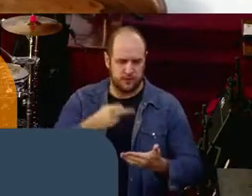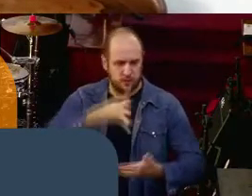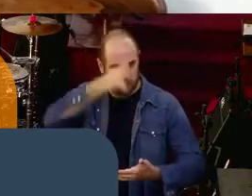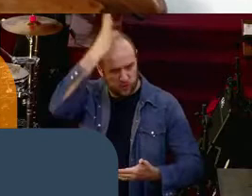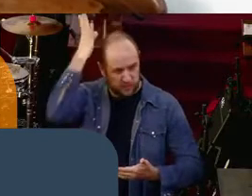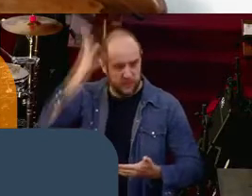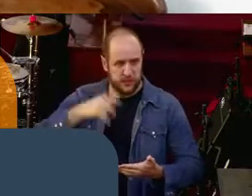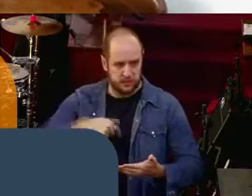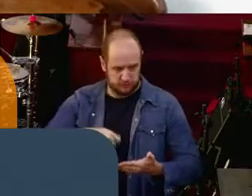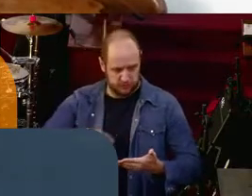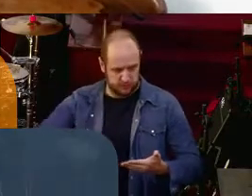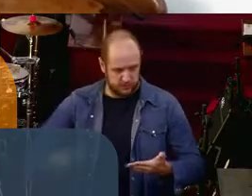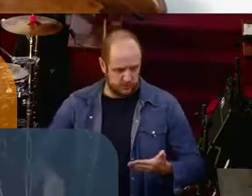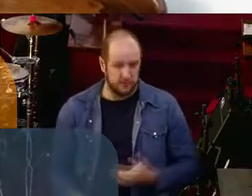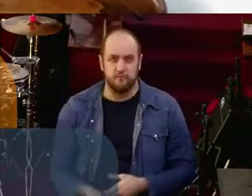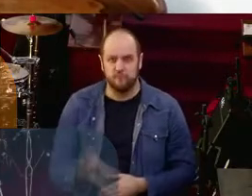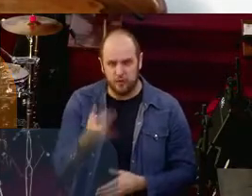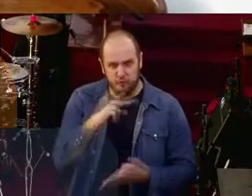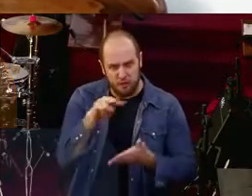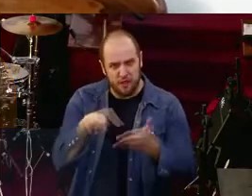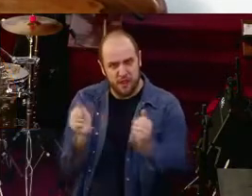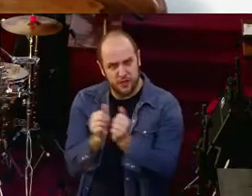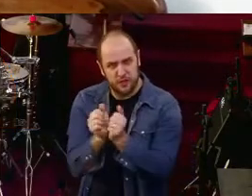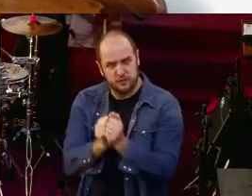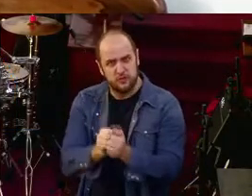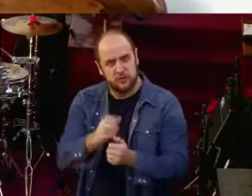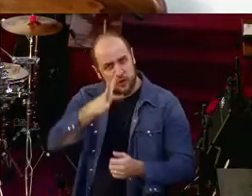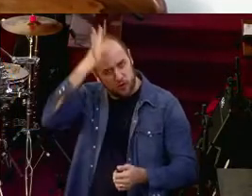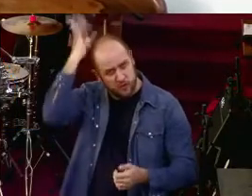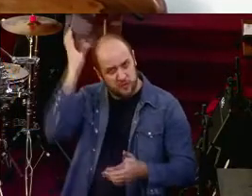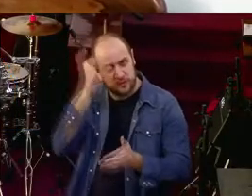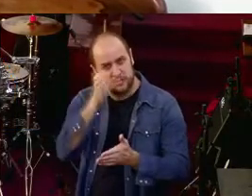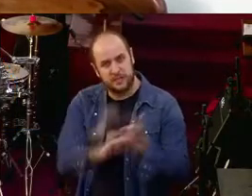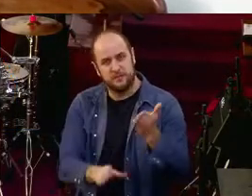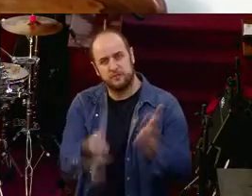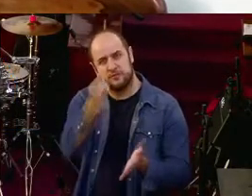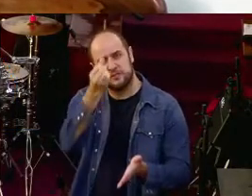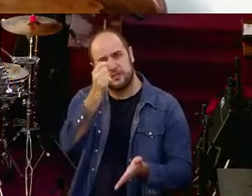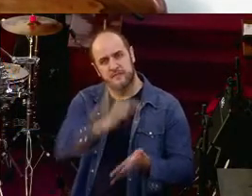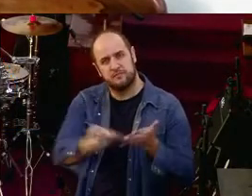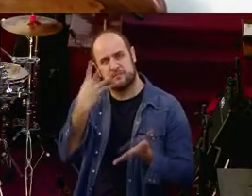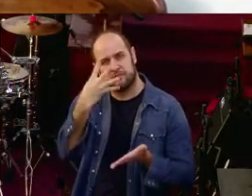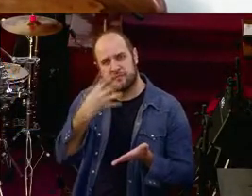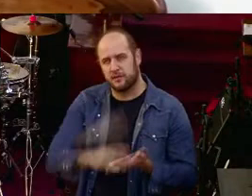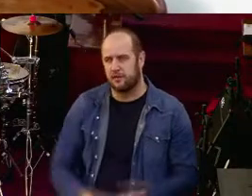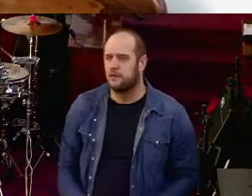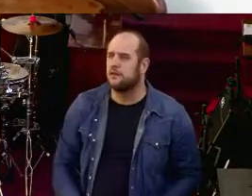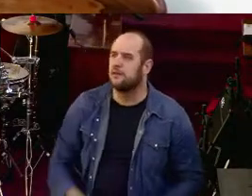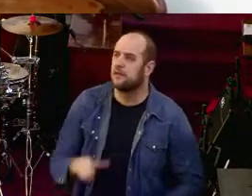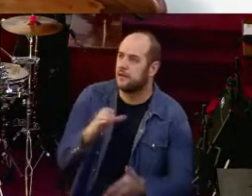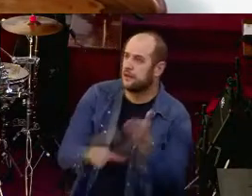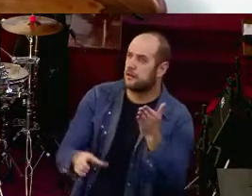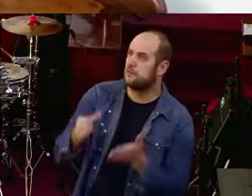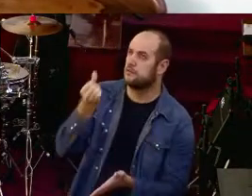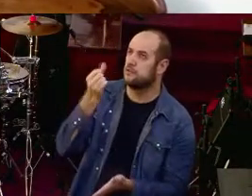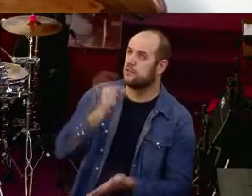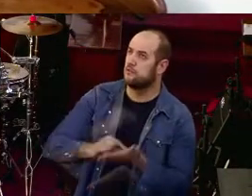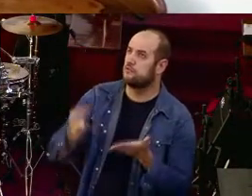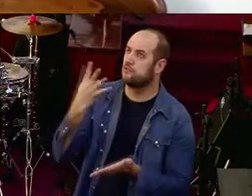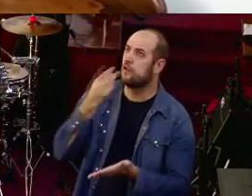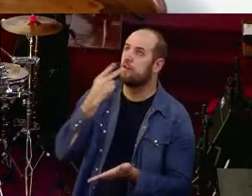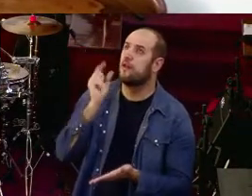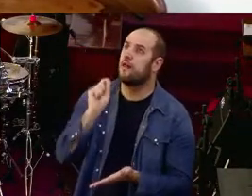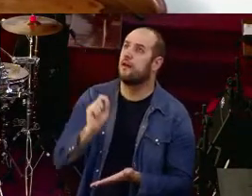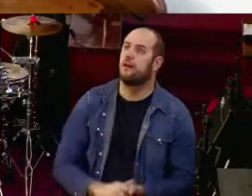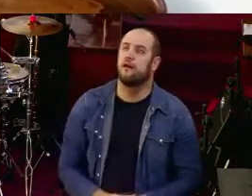por favor, Romanos 6, capítulo 4. Paulo escrevendo aos Romanos, no capítulo 6, versículo 4, ele